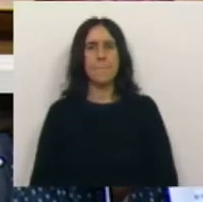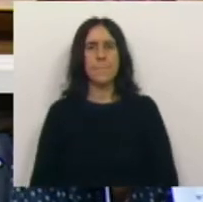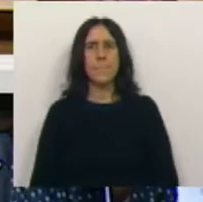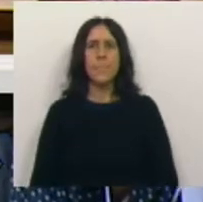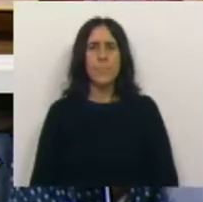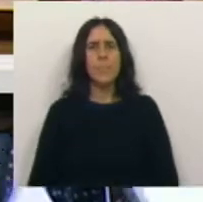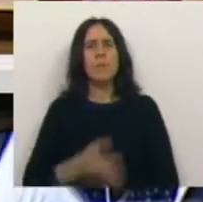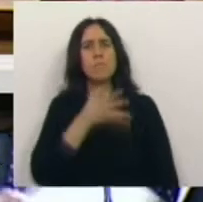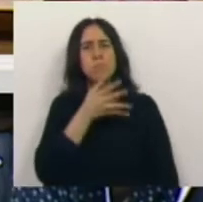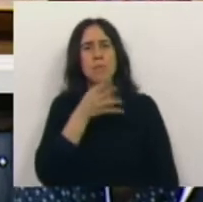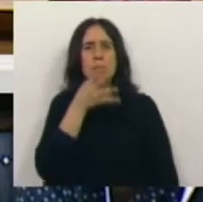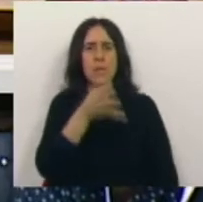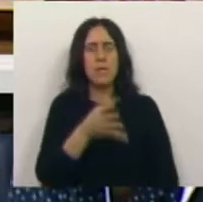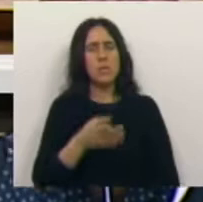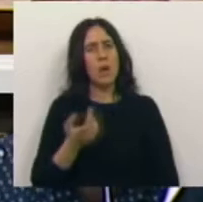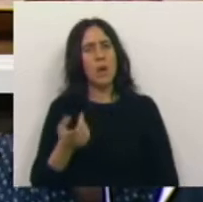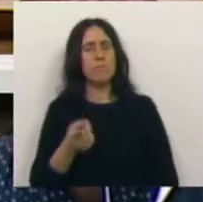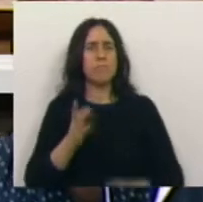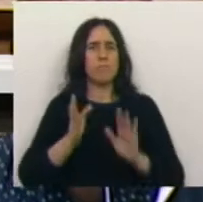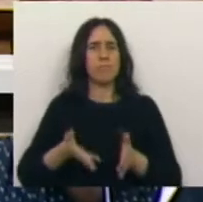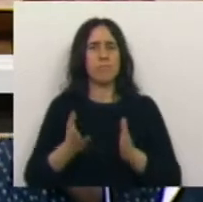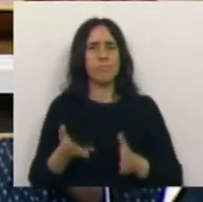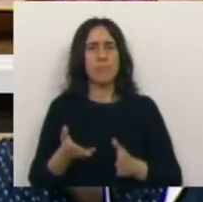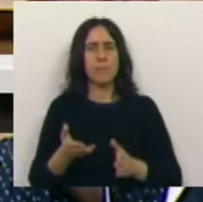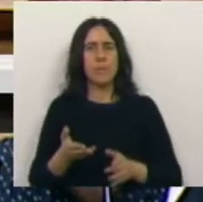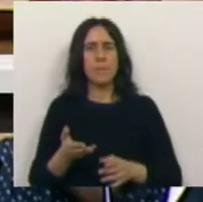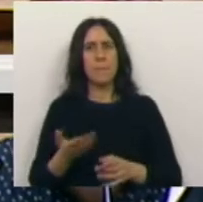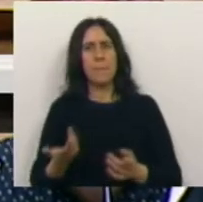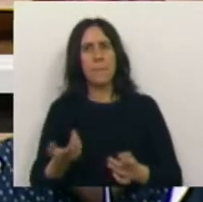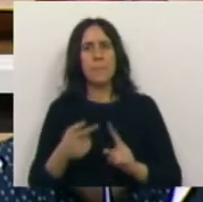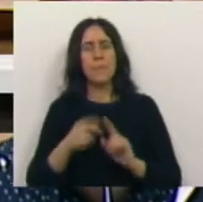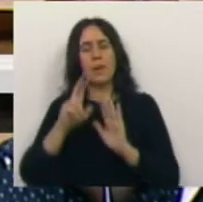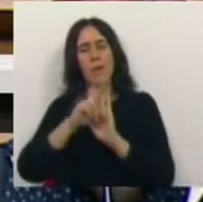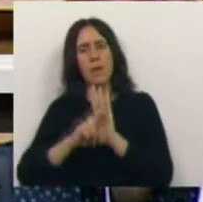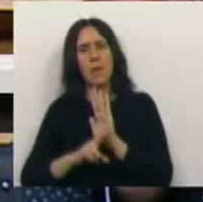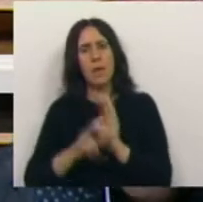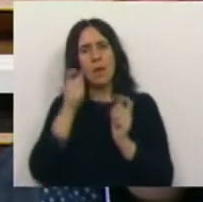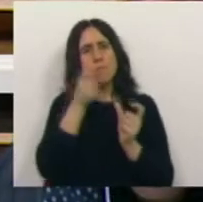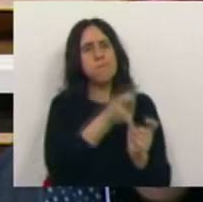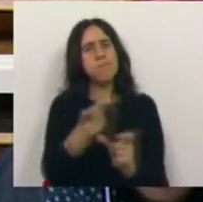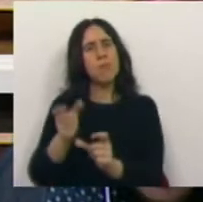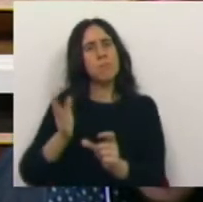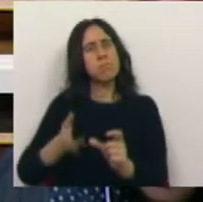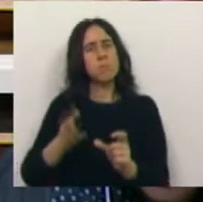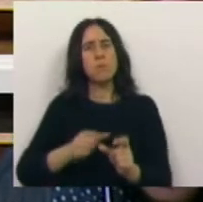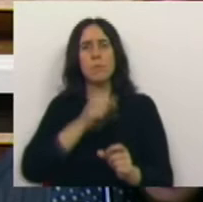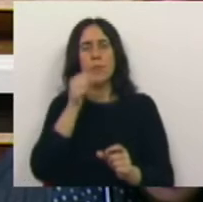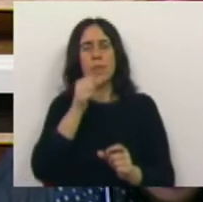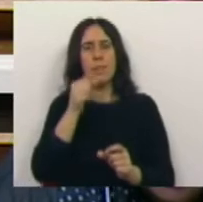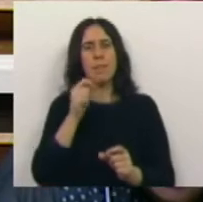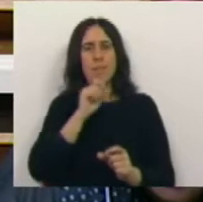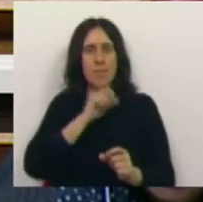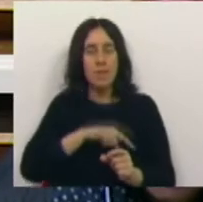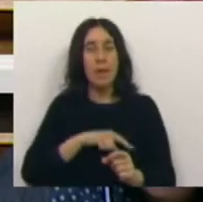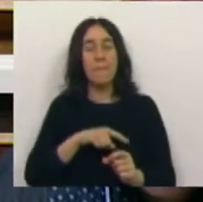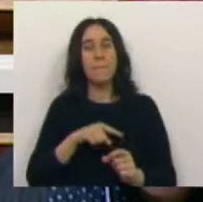o argumento que é inútil tentar apertar as regras, porque têm sempre capacidade de